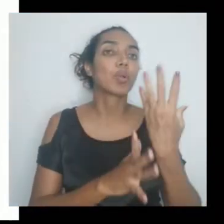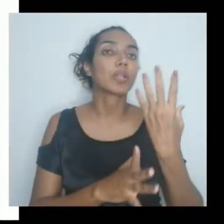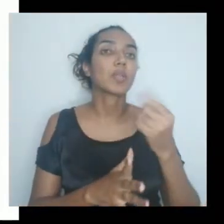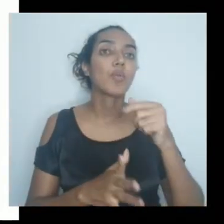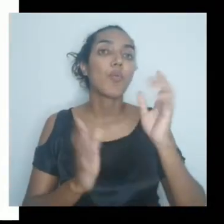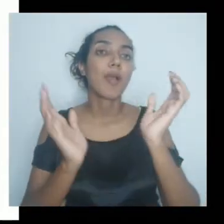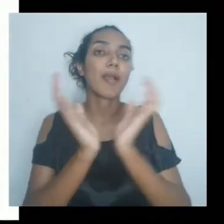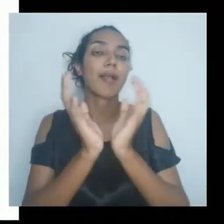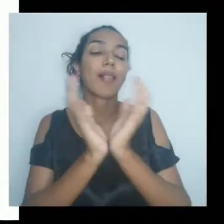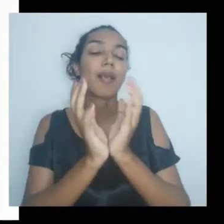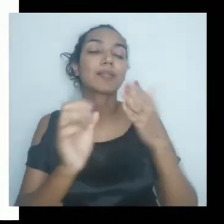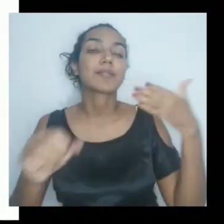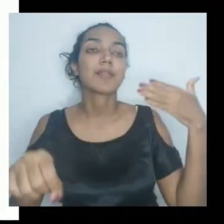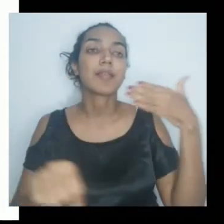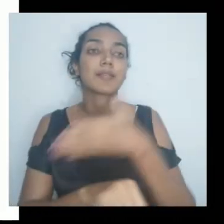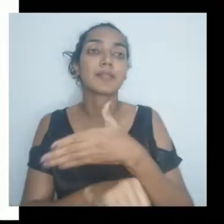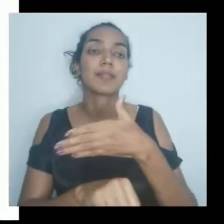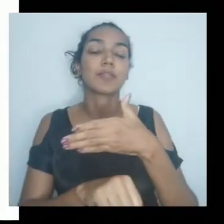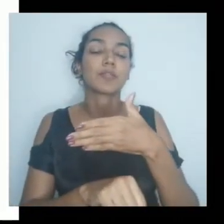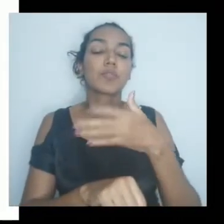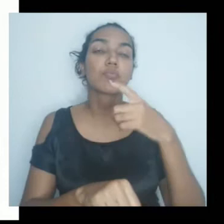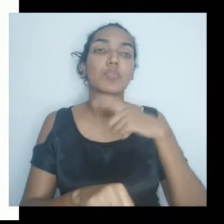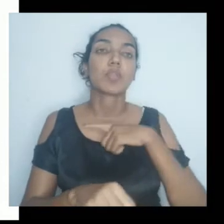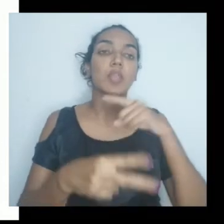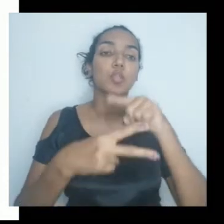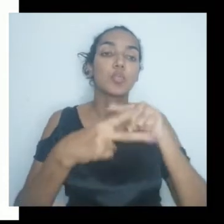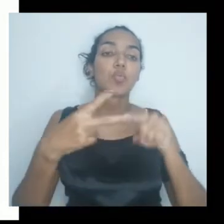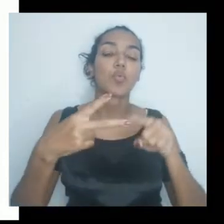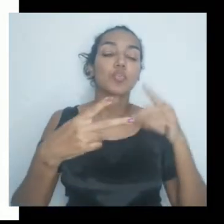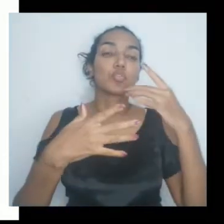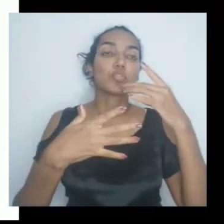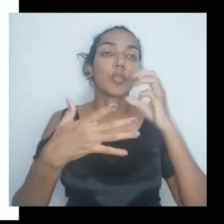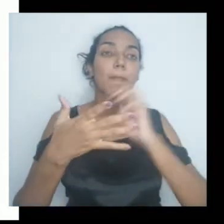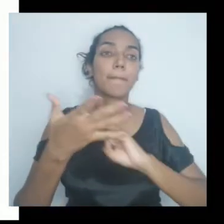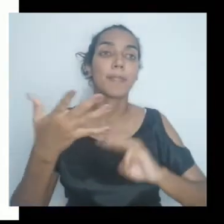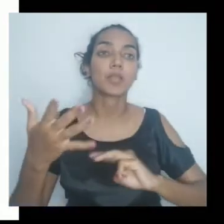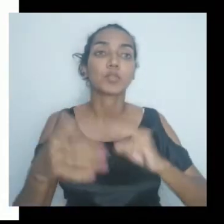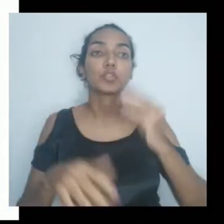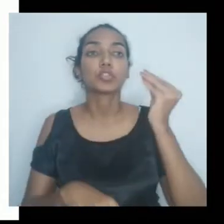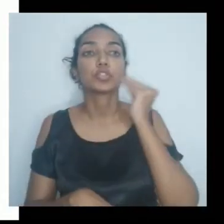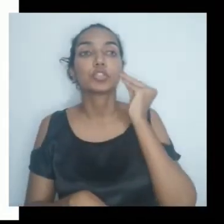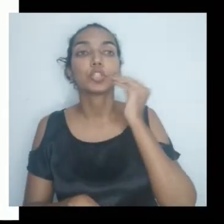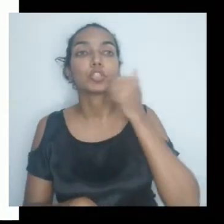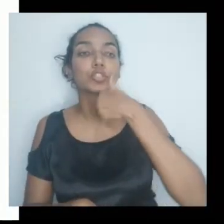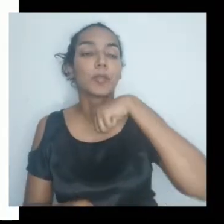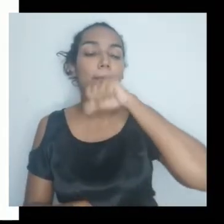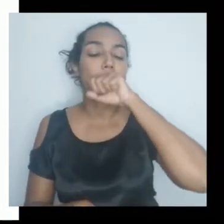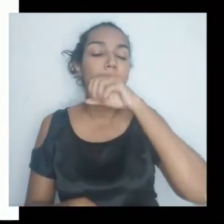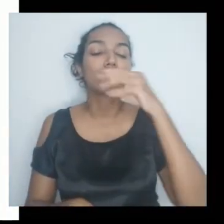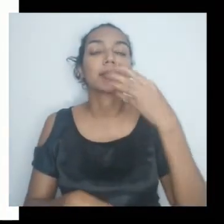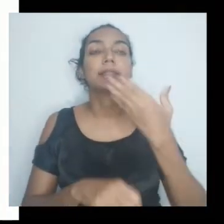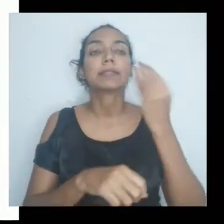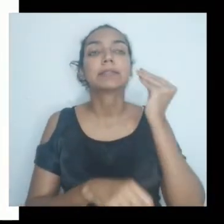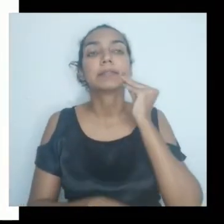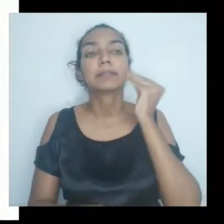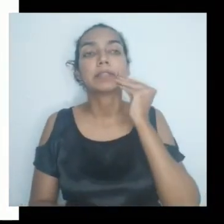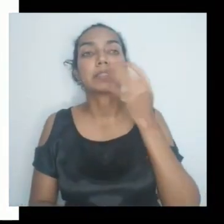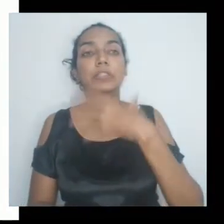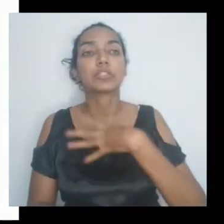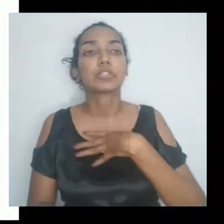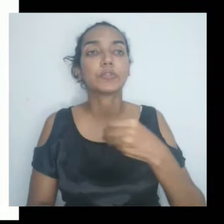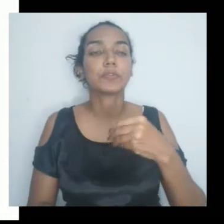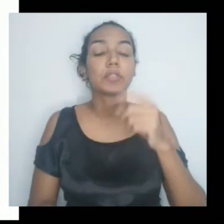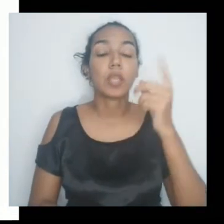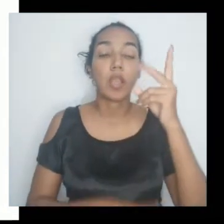acesso tem dois métodos, um método teste mãe e um método teste filha. E observem que o tipo do parâmetro classe mãe